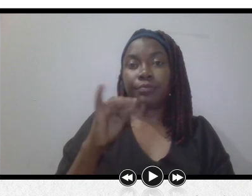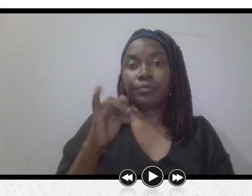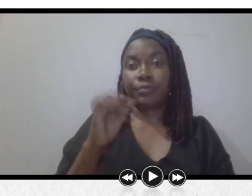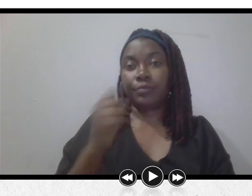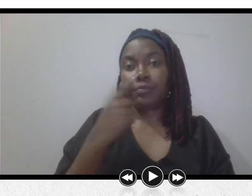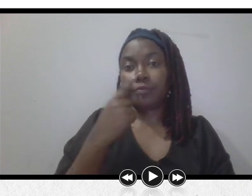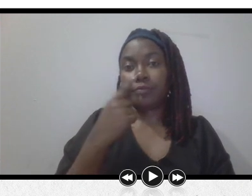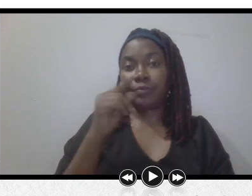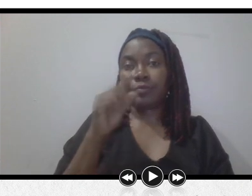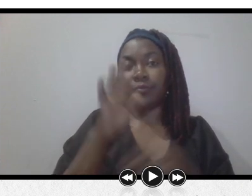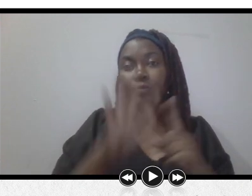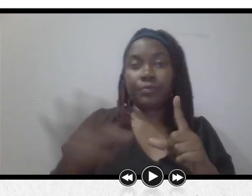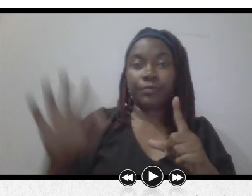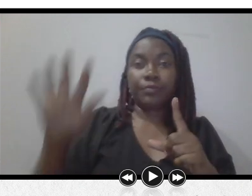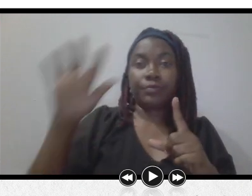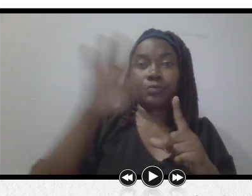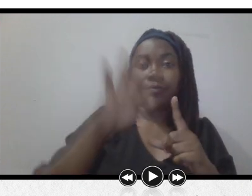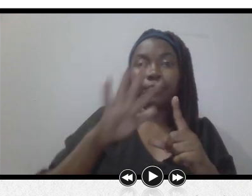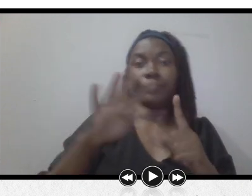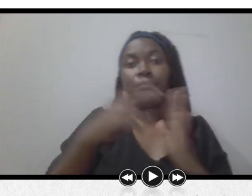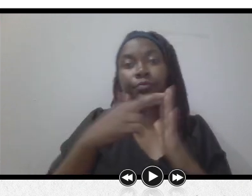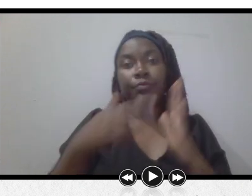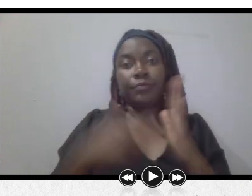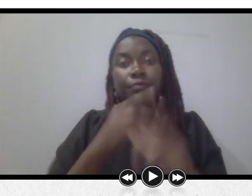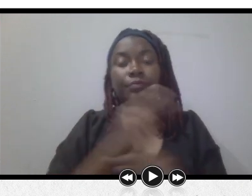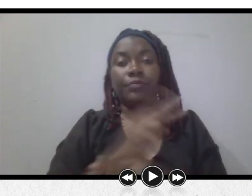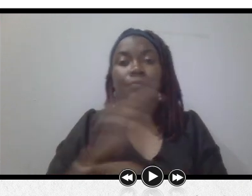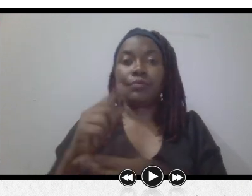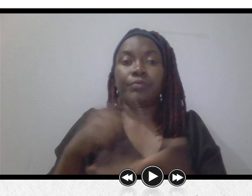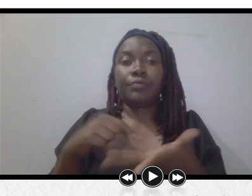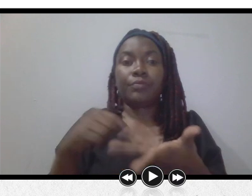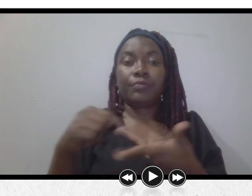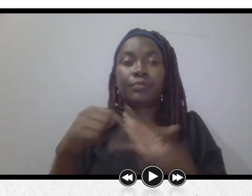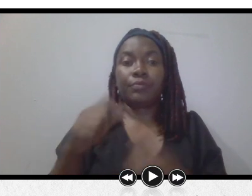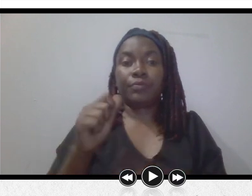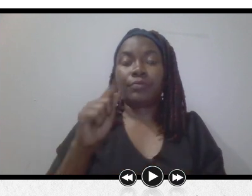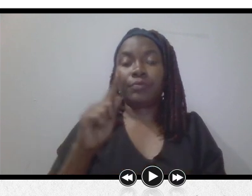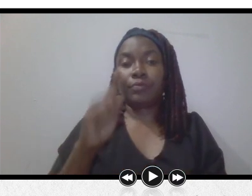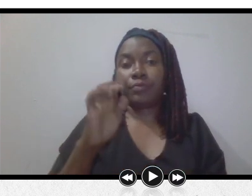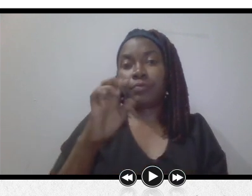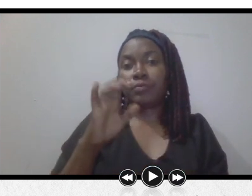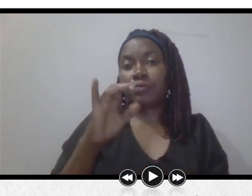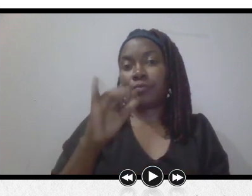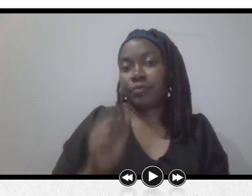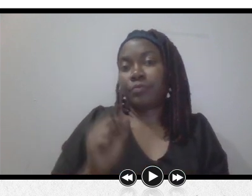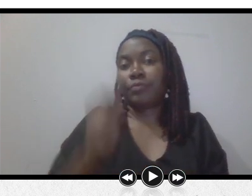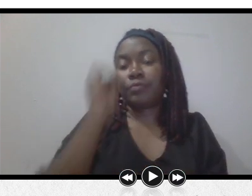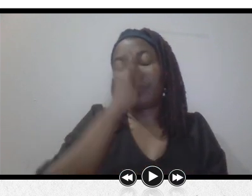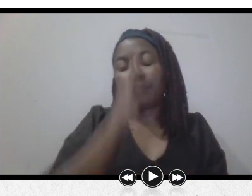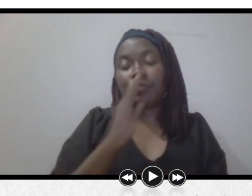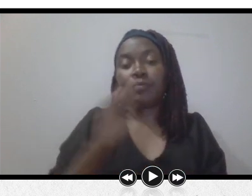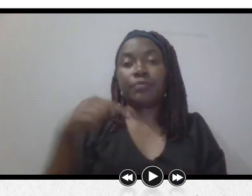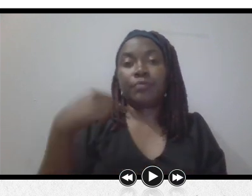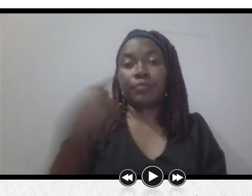pouco sobre o panorama da regulação e sobre os aspectos de agencificação no Brasil, e agora, nessa nossa próxima aula, vamos falar